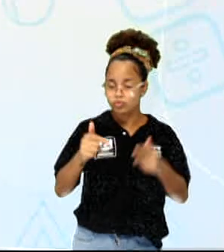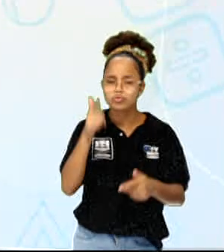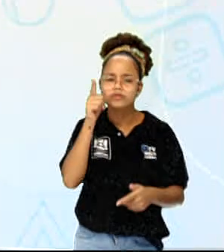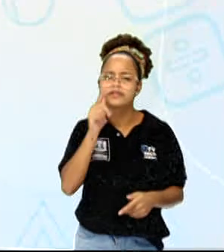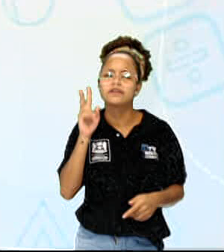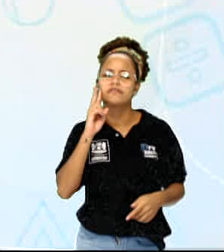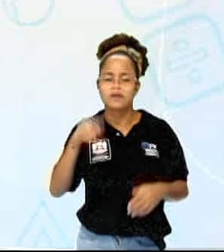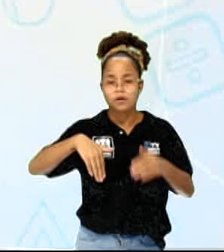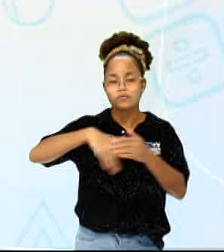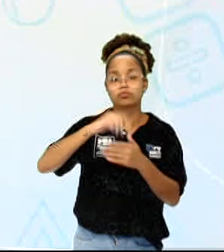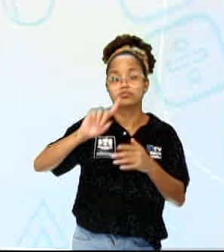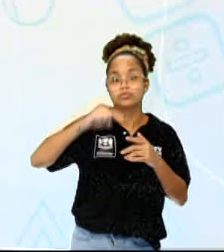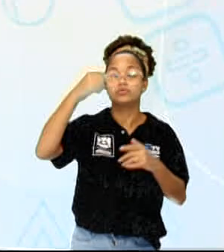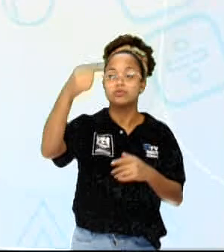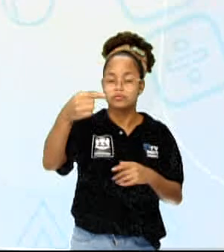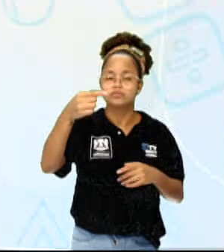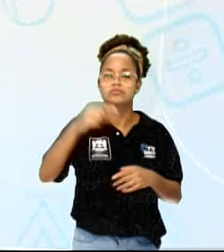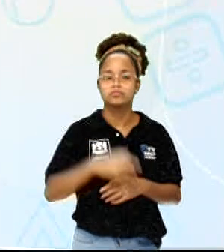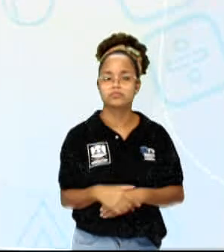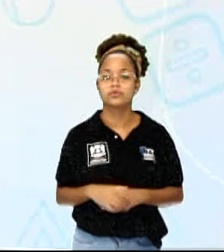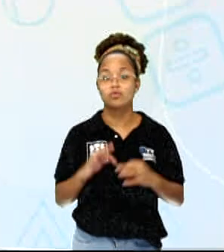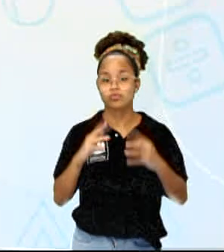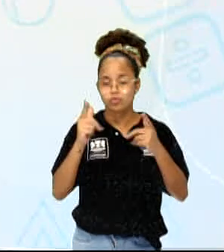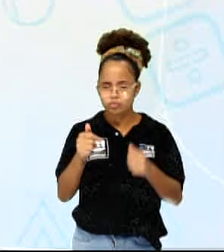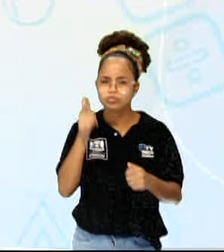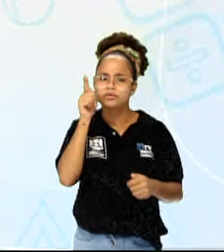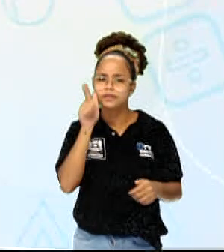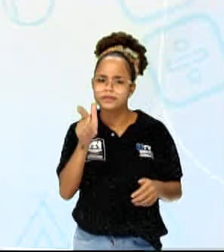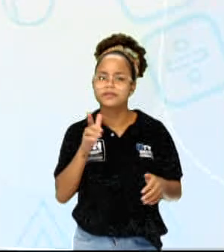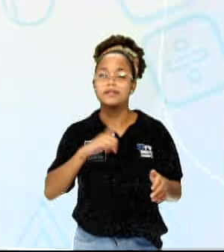que ocasionou, todos tiveram acesso,